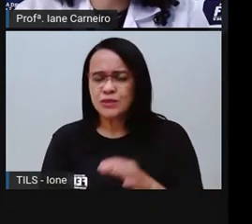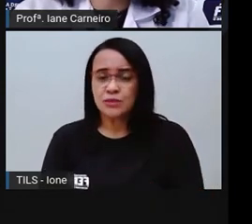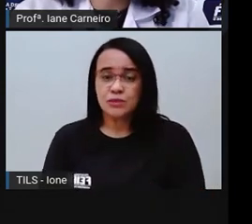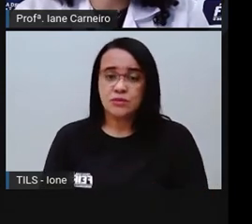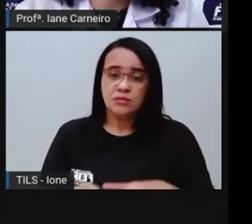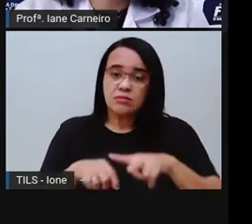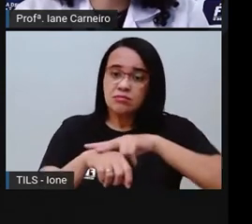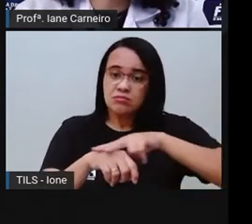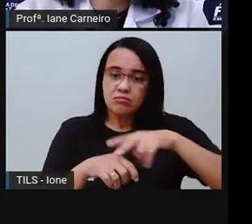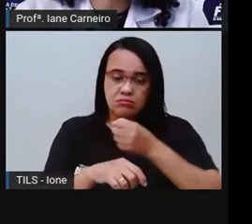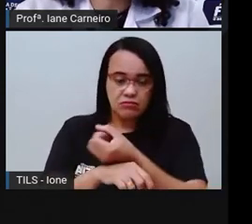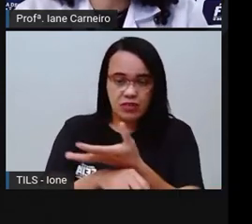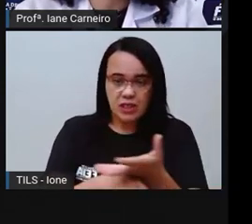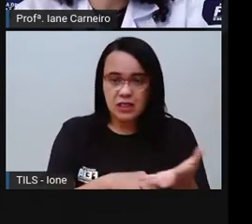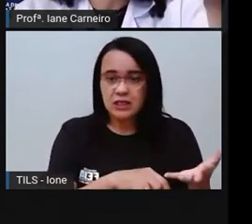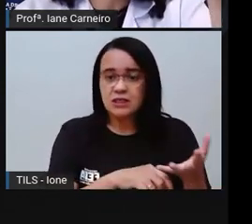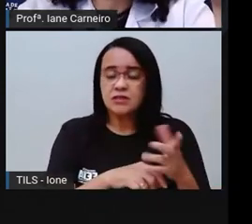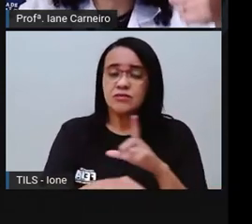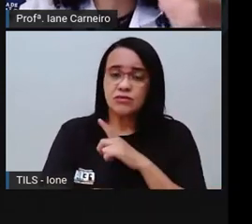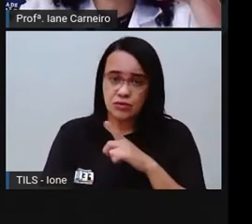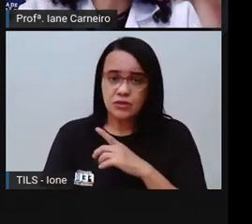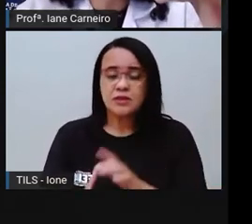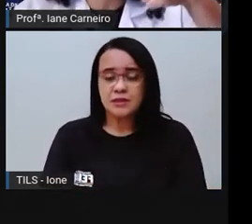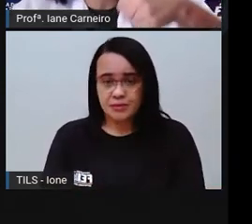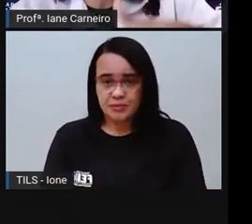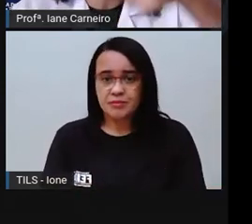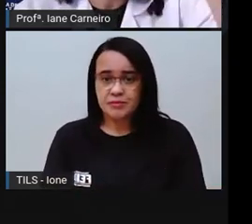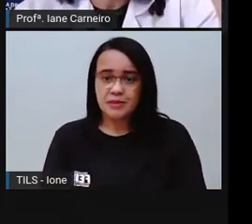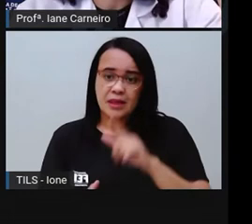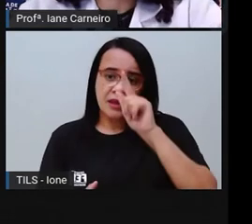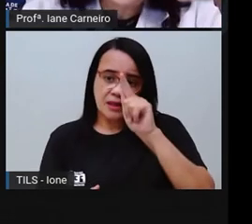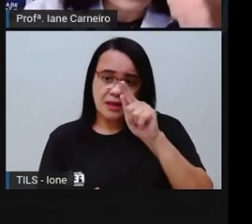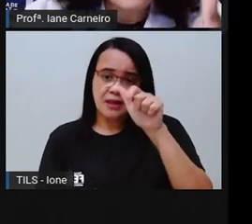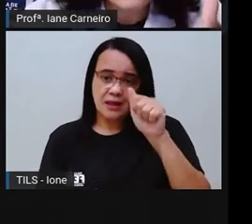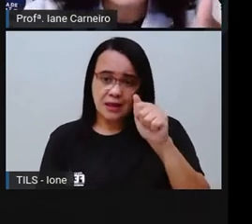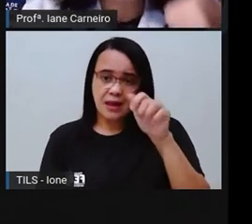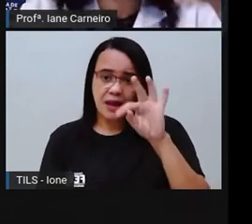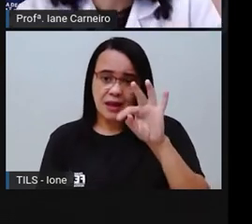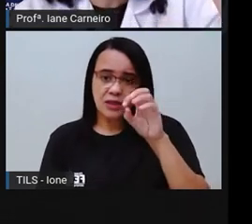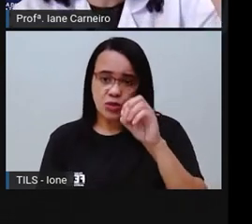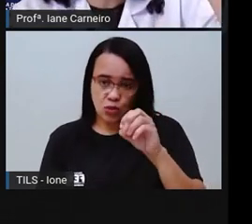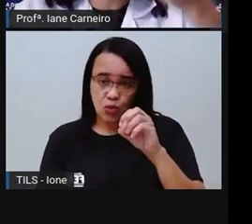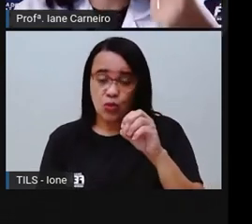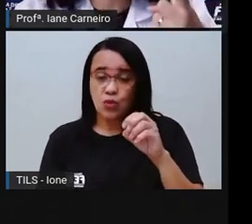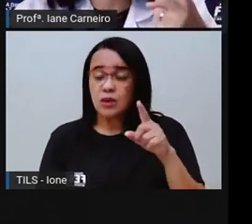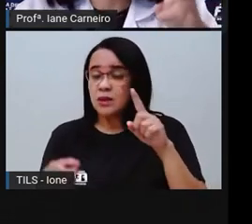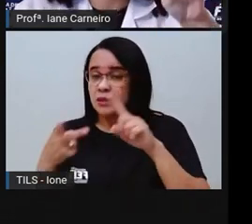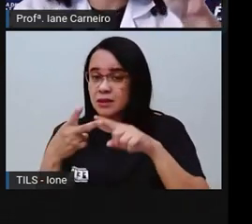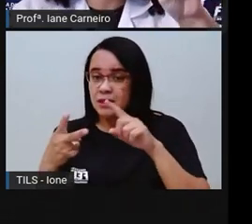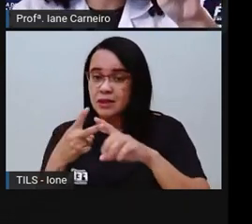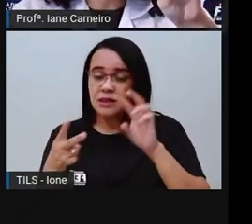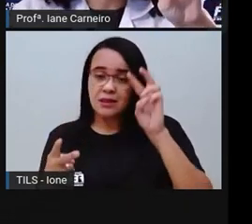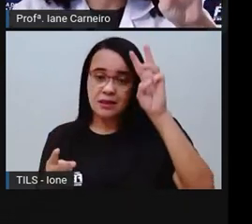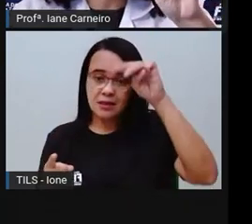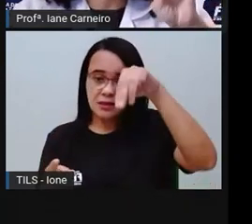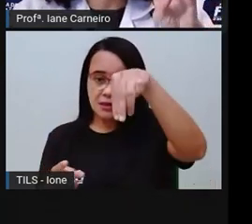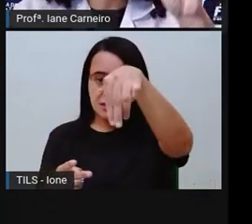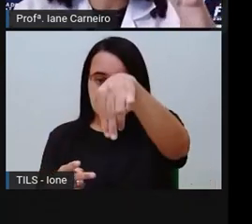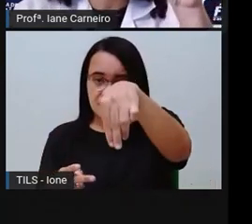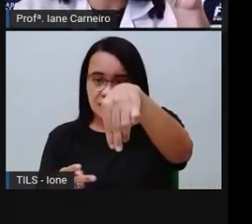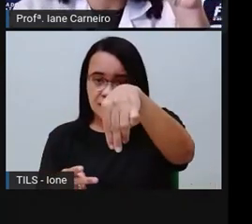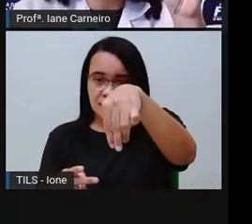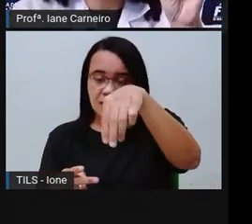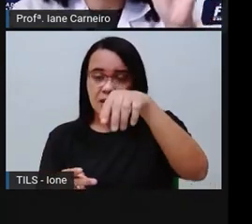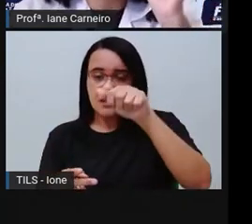está percebendo que essas duas palavras ó gato fala aí comigo gato e mato Então as duas palavras